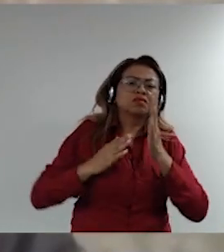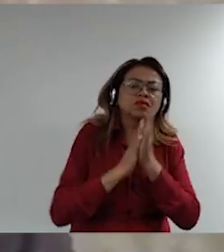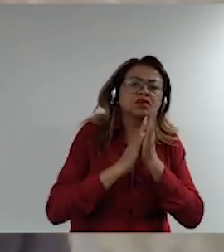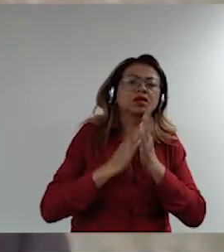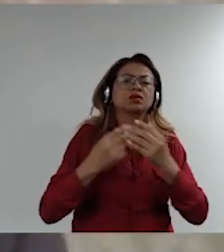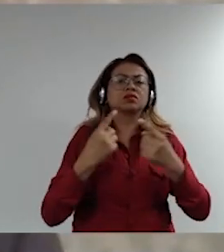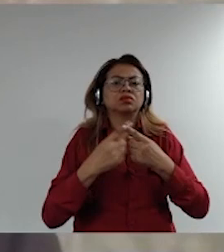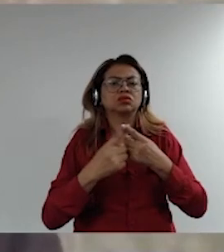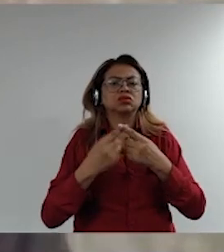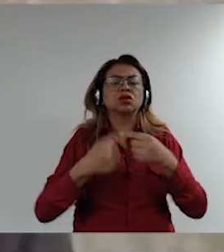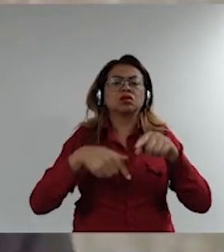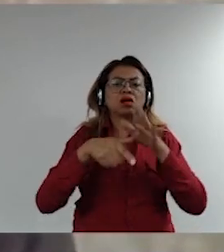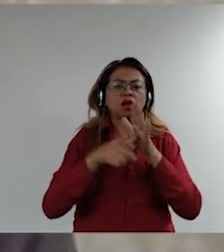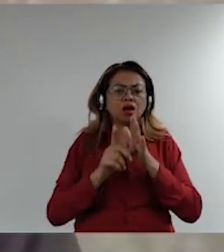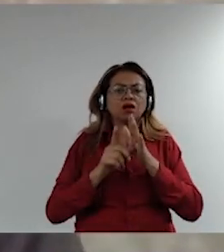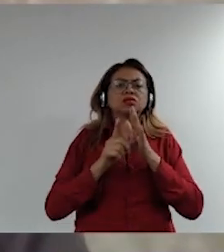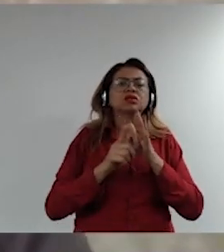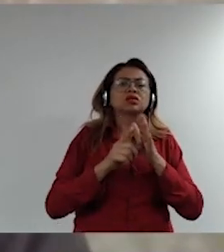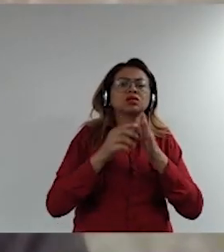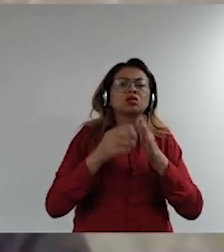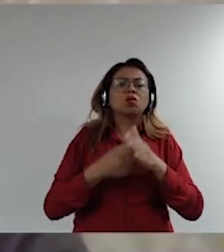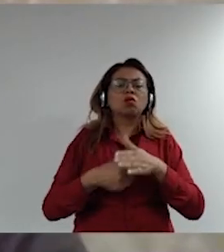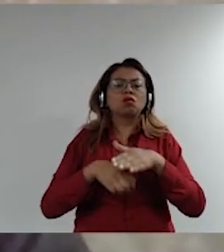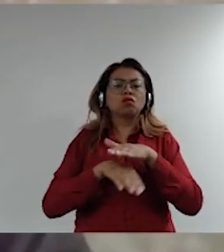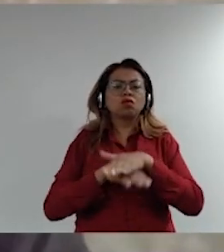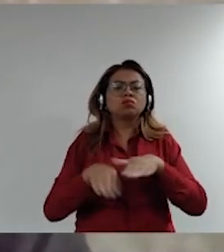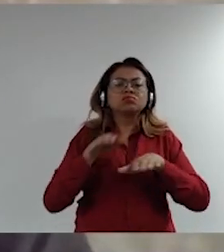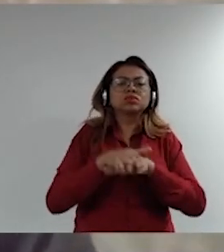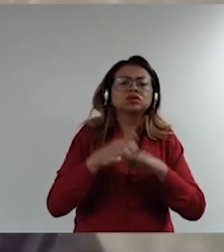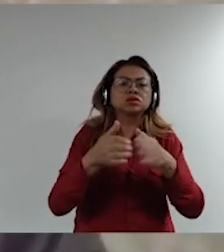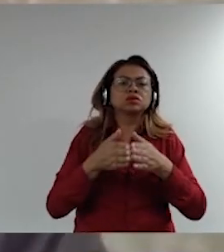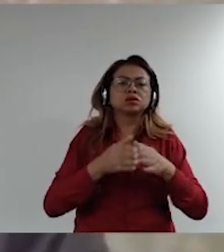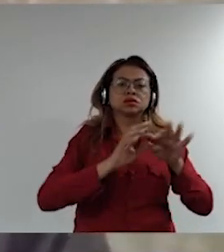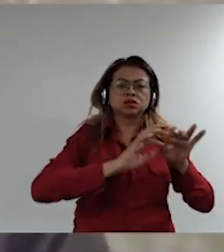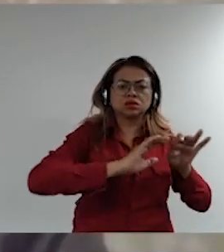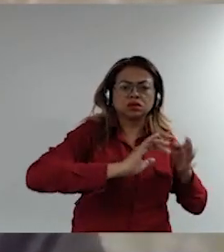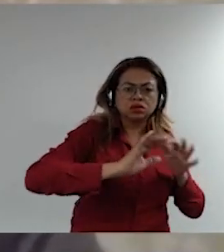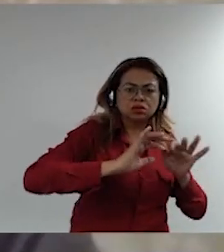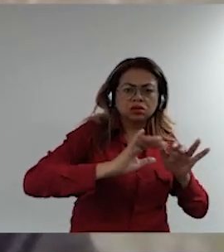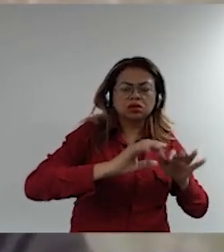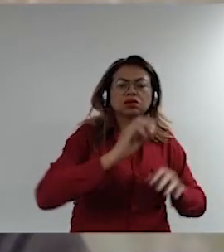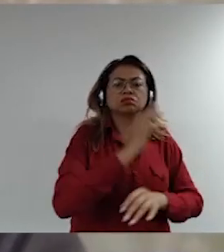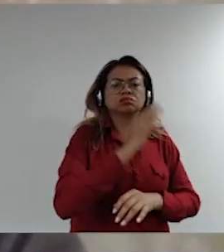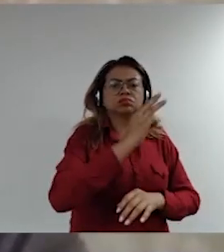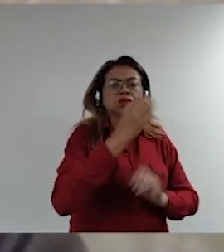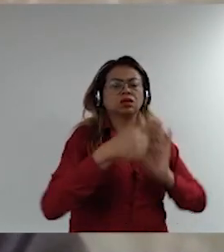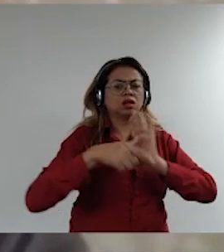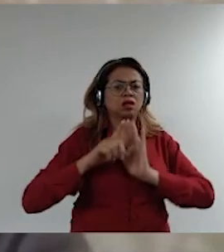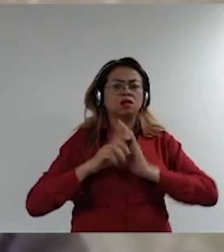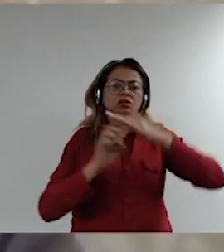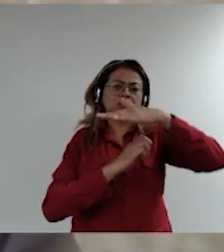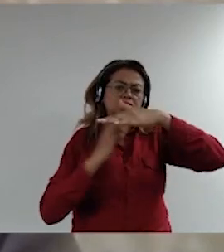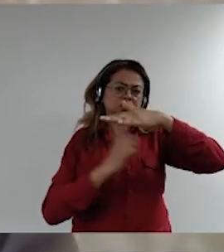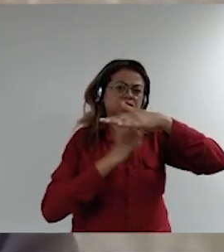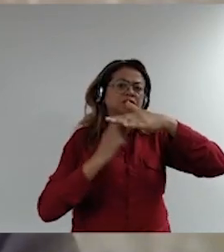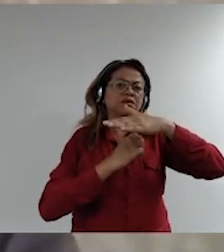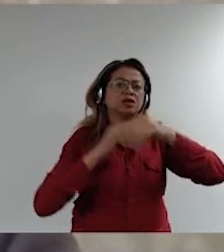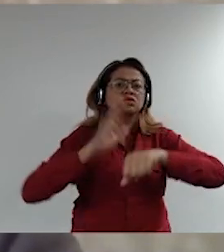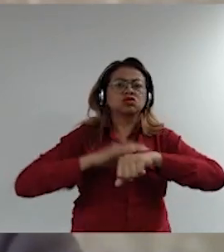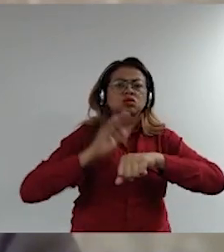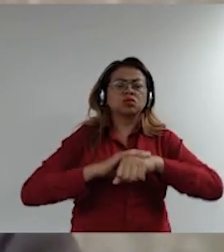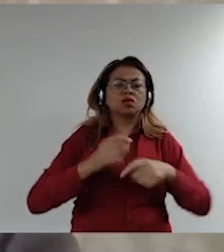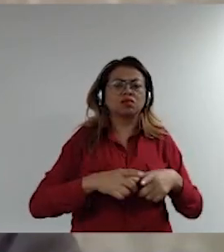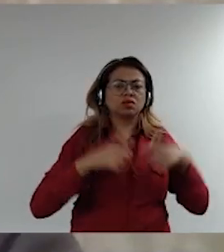Iniciou-se com o peticionamento eletrônico, porque até então as empresas, elas contratavam os grandes